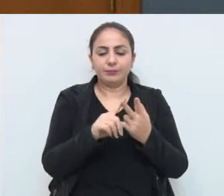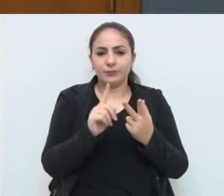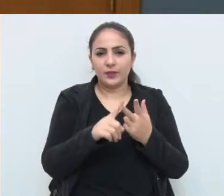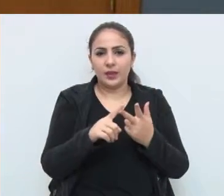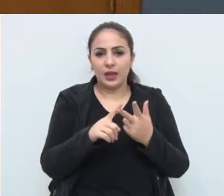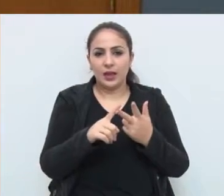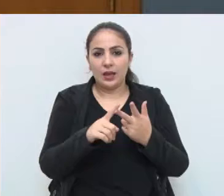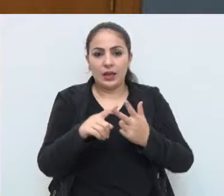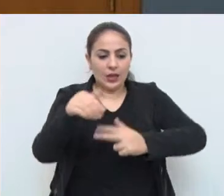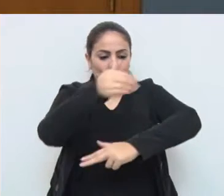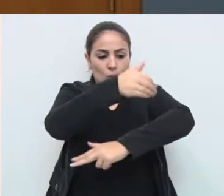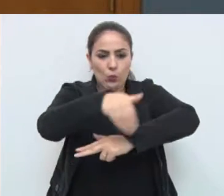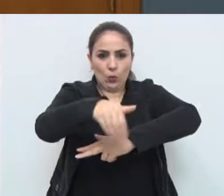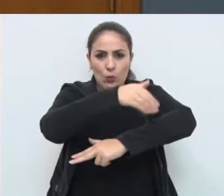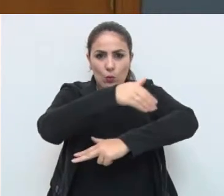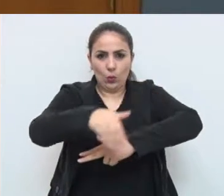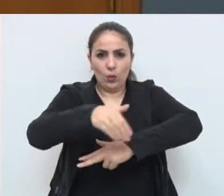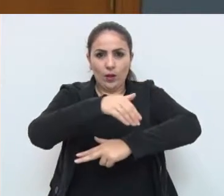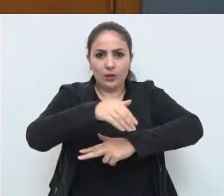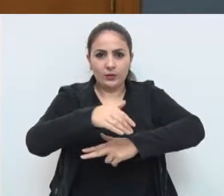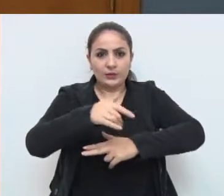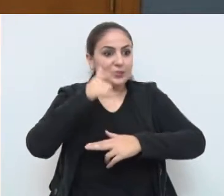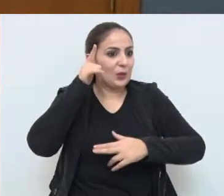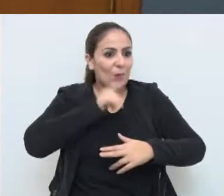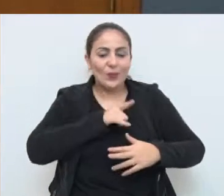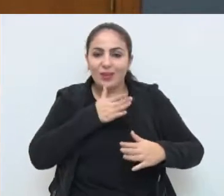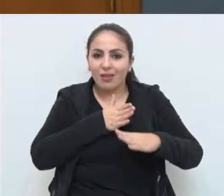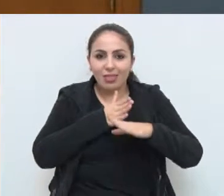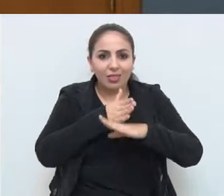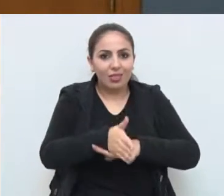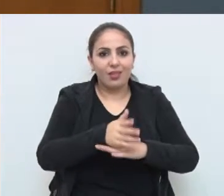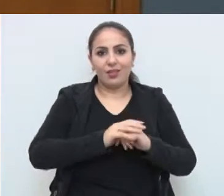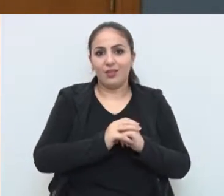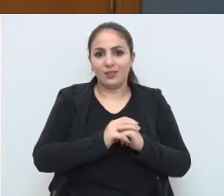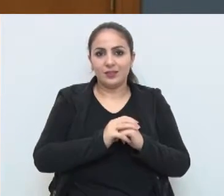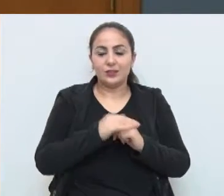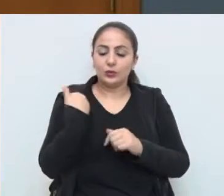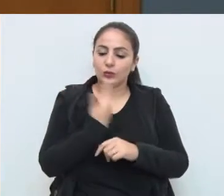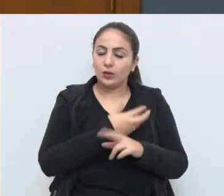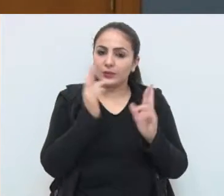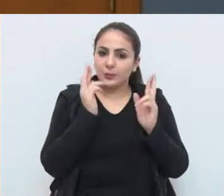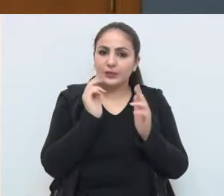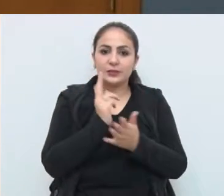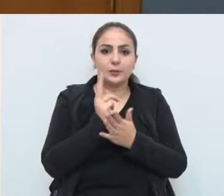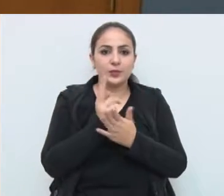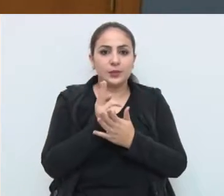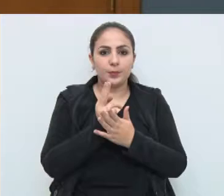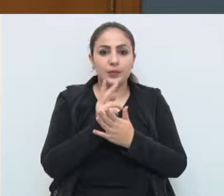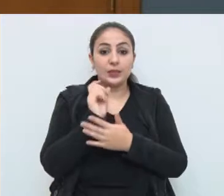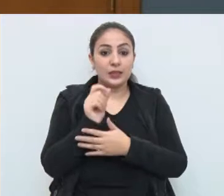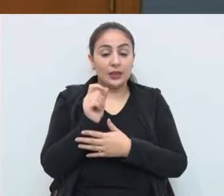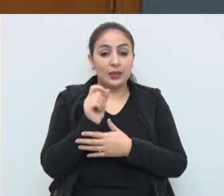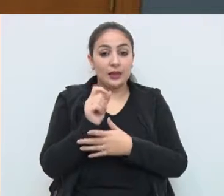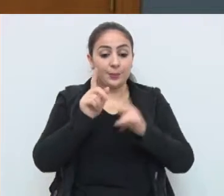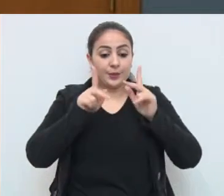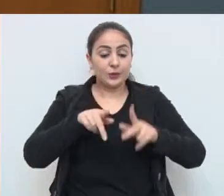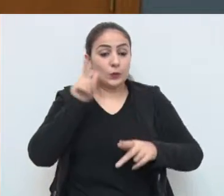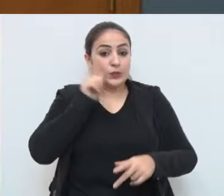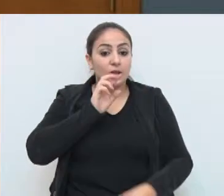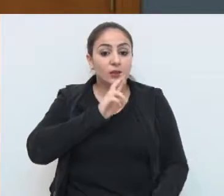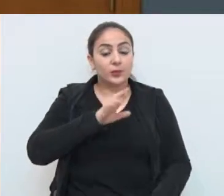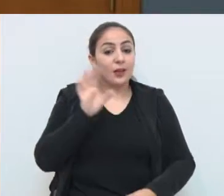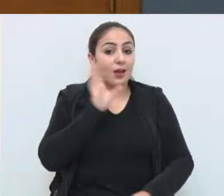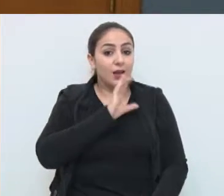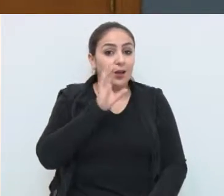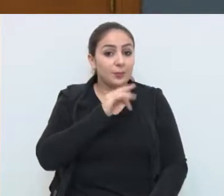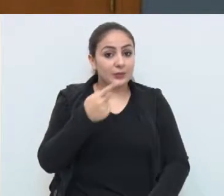estradas que são inviabilizadas a sua passagem. E o que a gente obviamente espera sempre é que o poder público tenha uma resposta